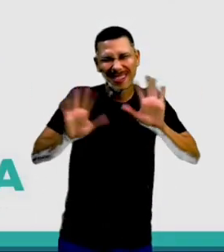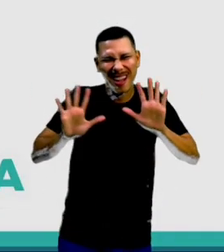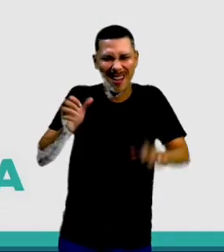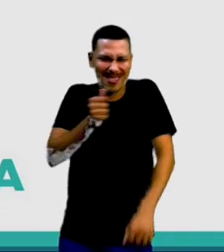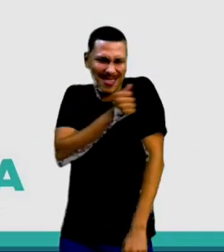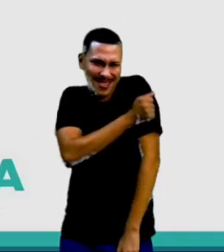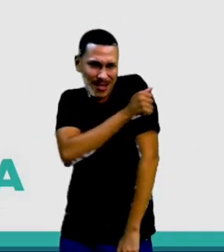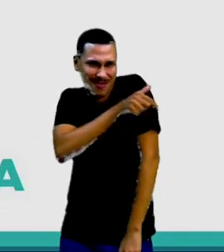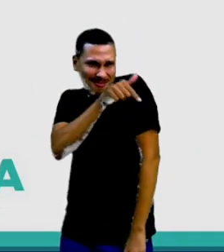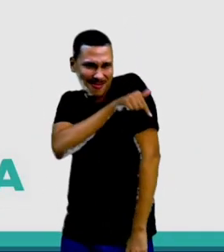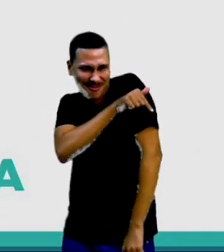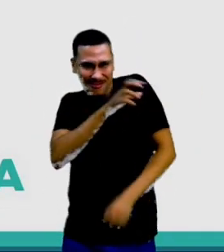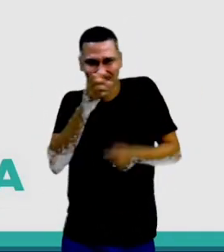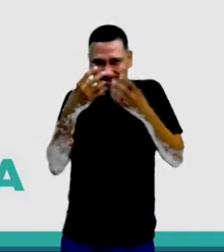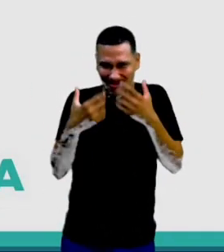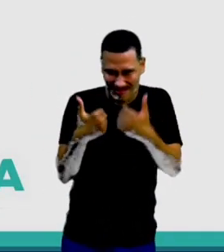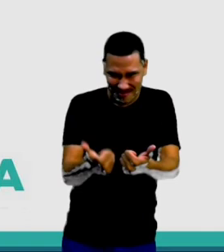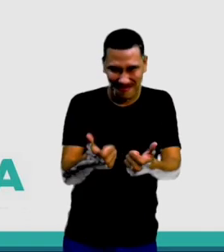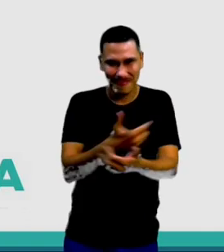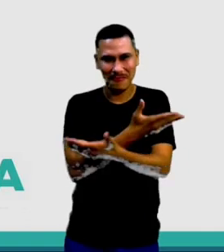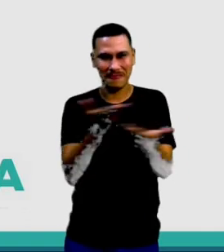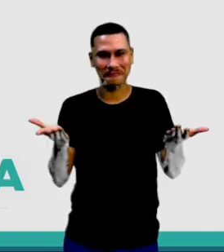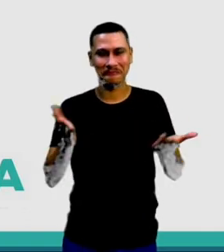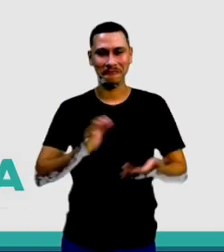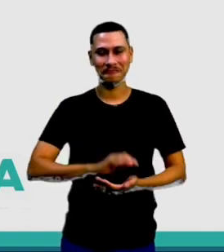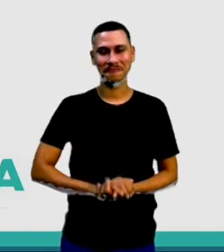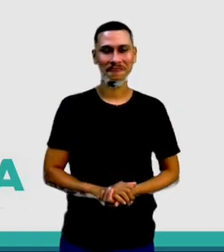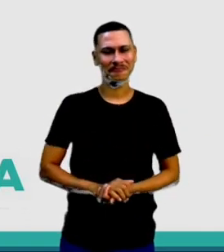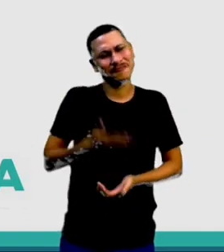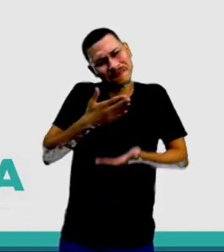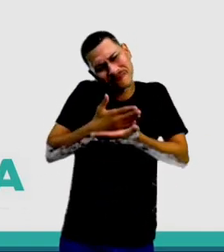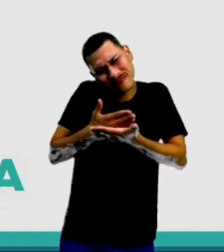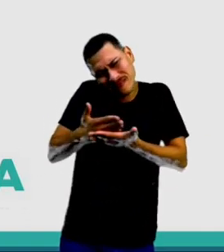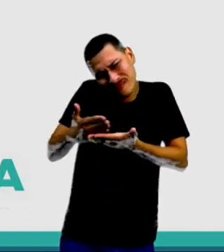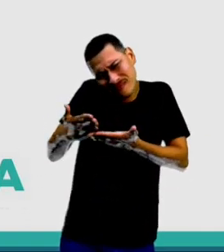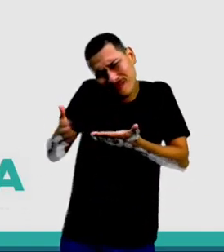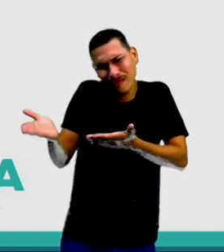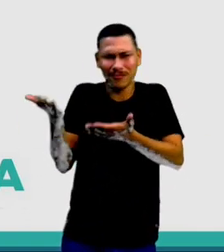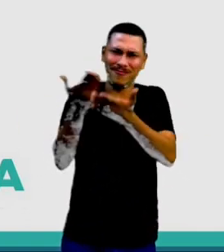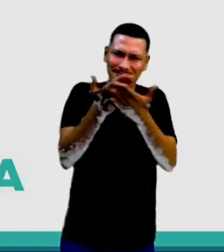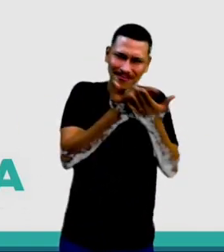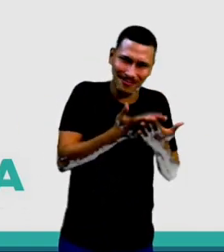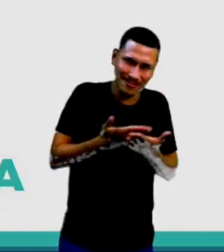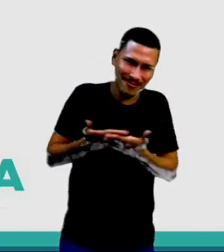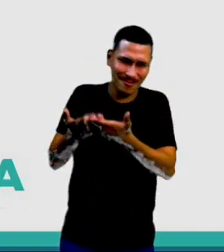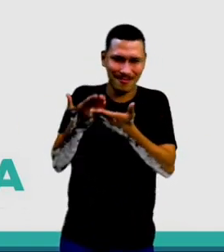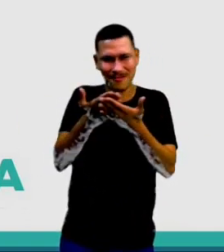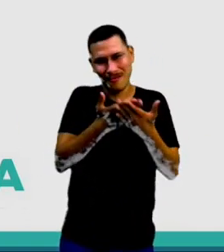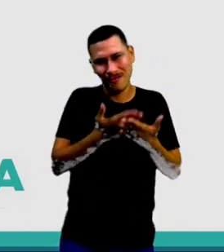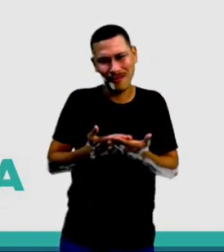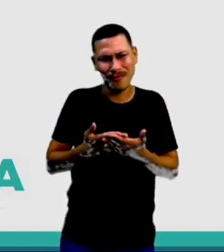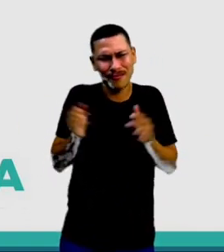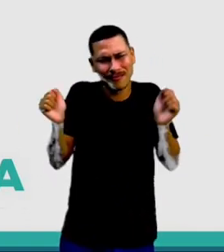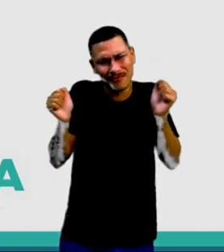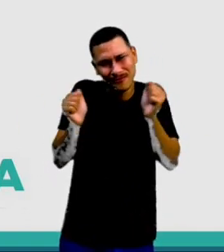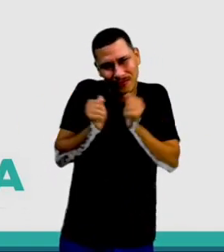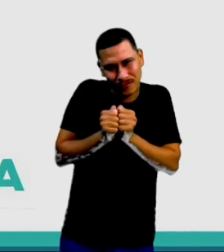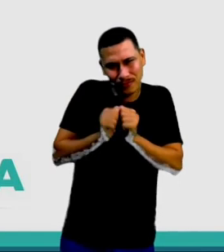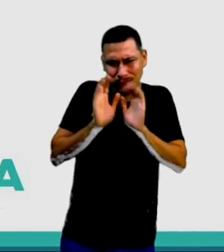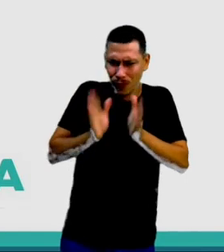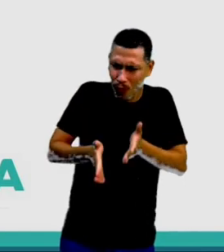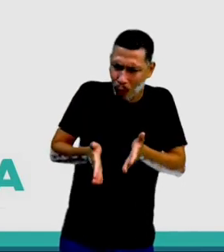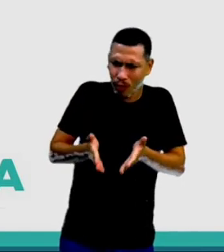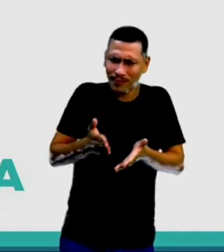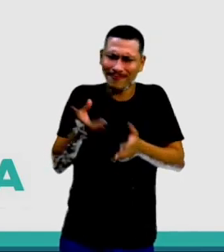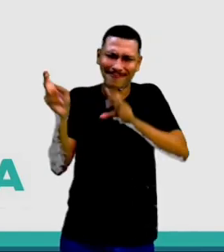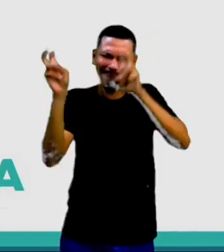Olá, sétimo ano, como é que vocês estão? Pois é, iniciando mais um bimestre, nós estamos aqui hoje para